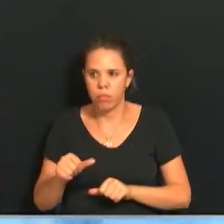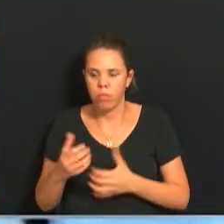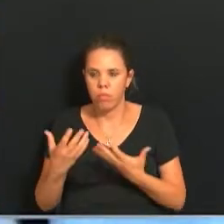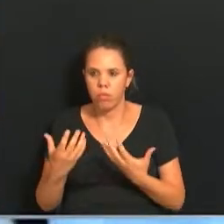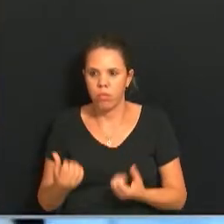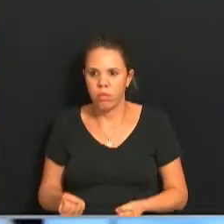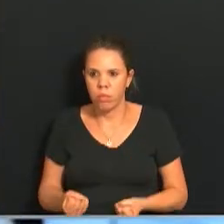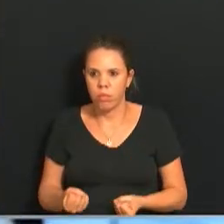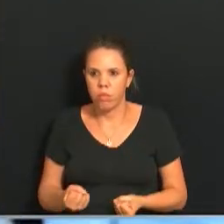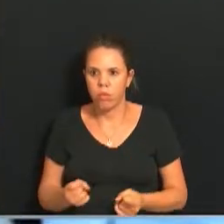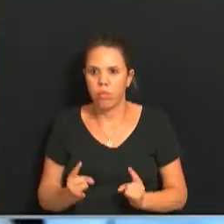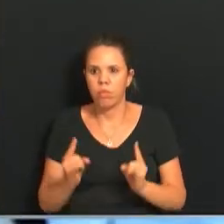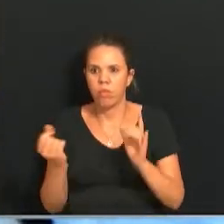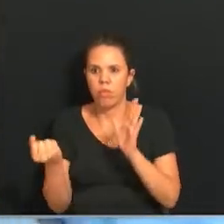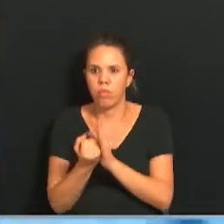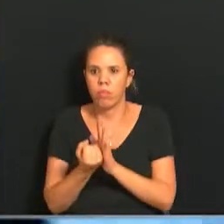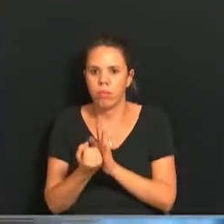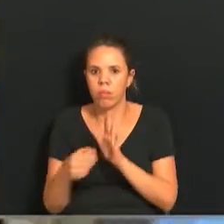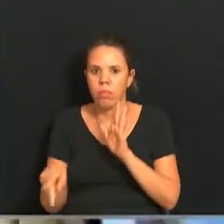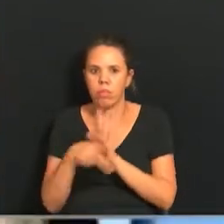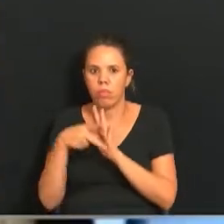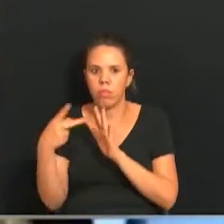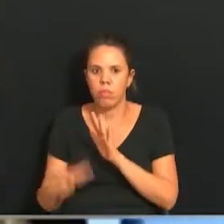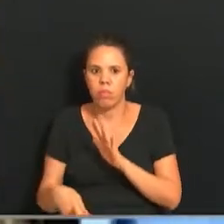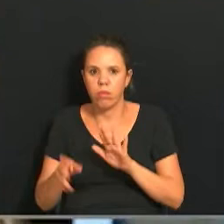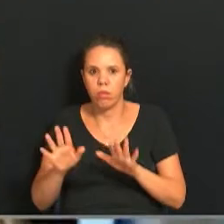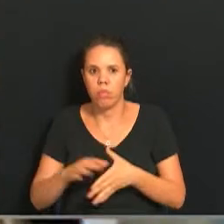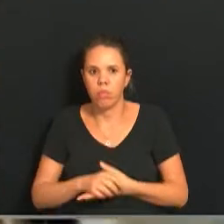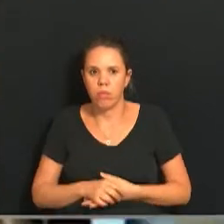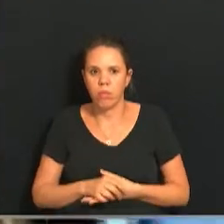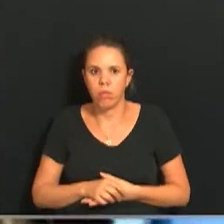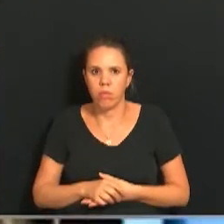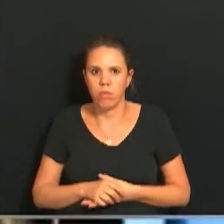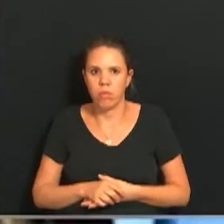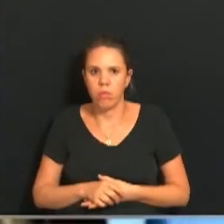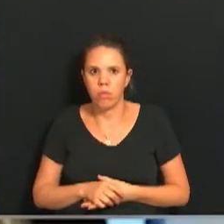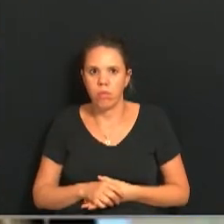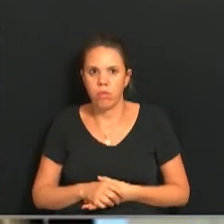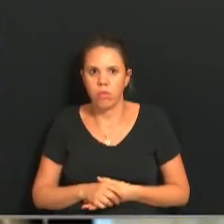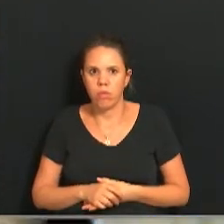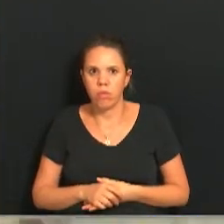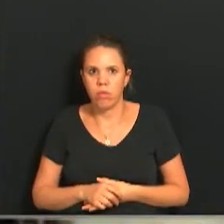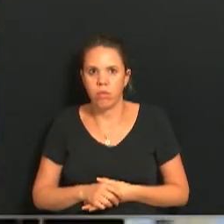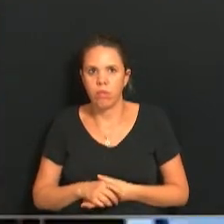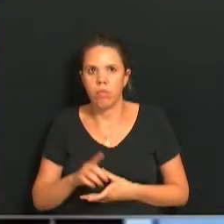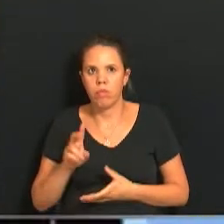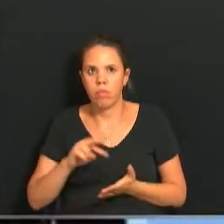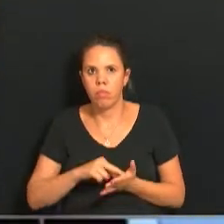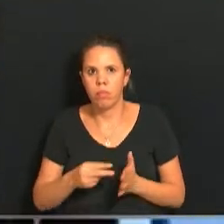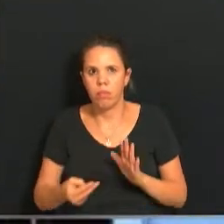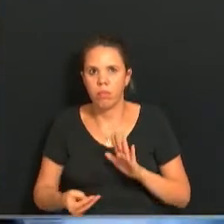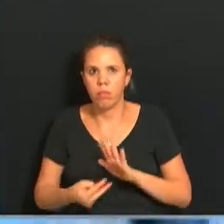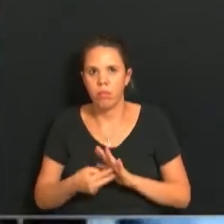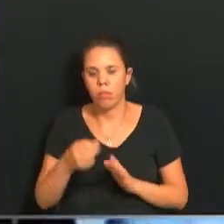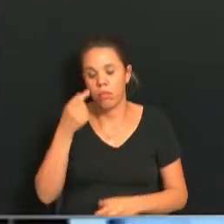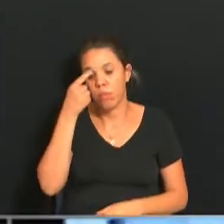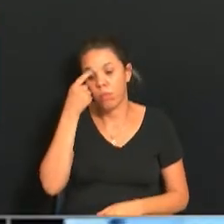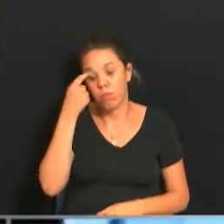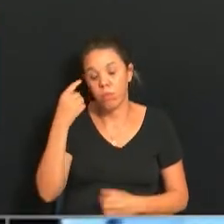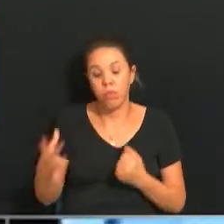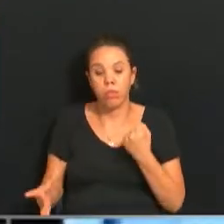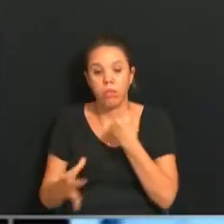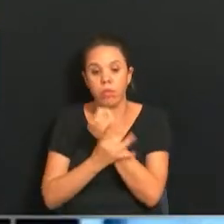do tombamento em si, mas dos parâmetros que regem a